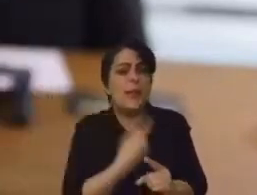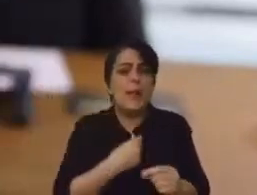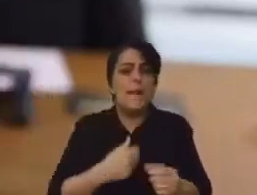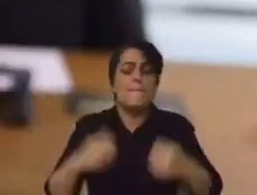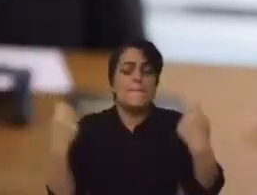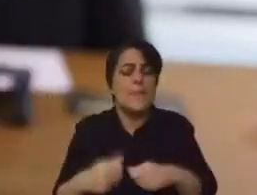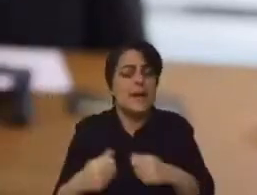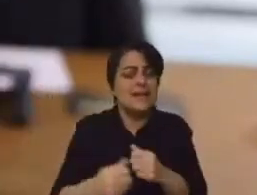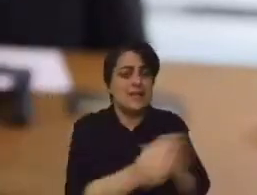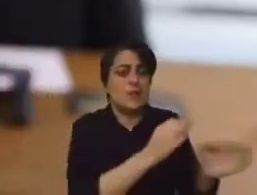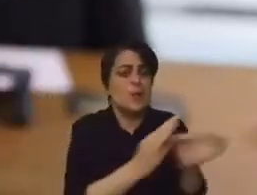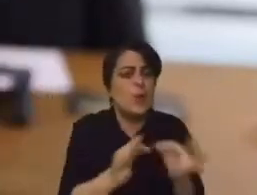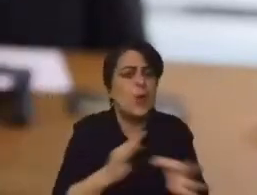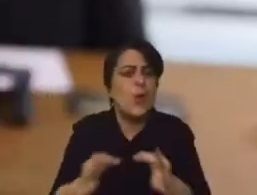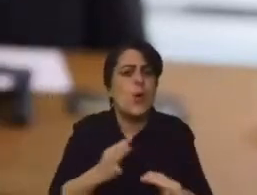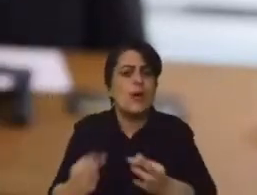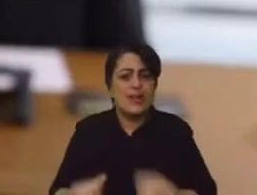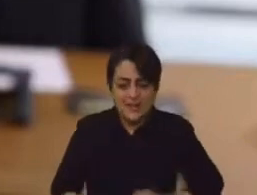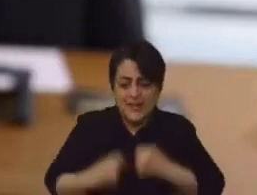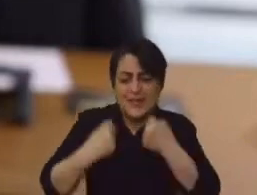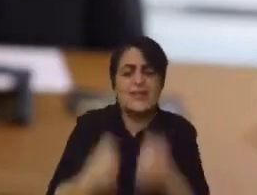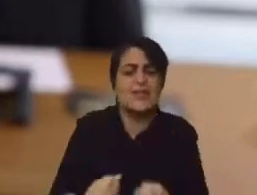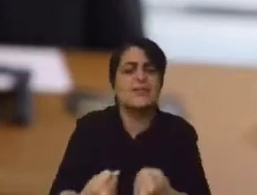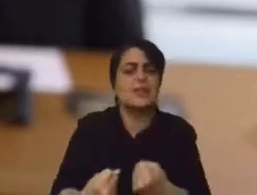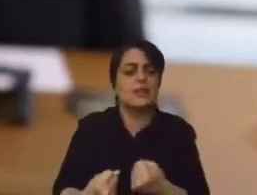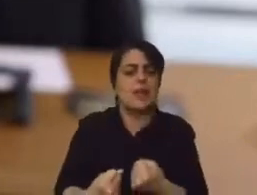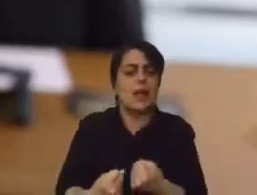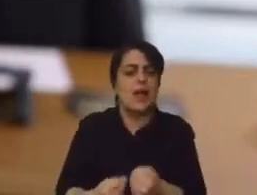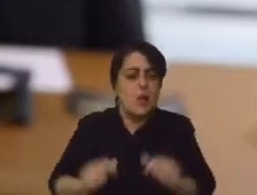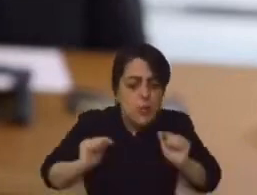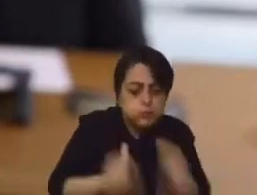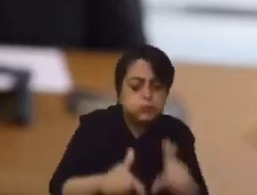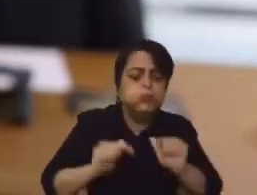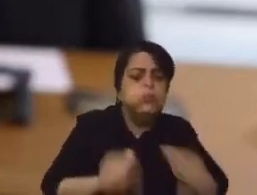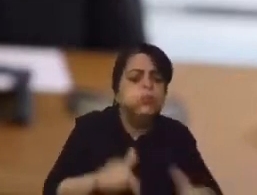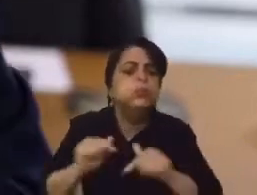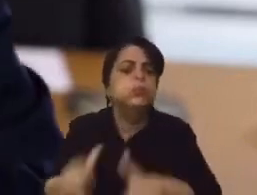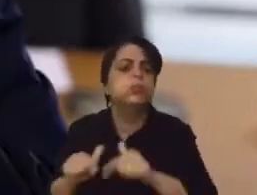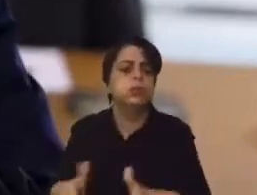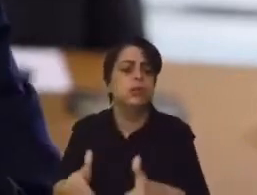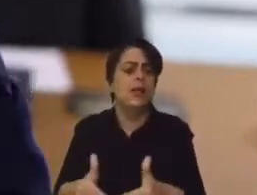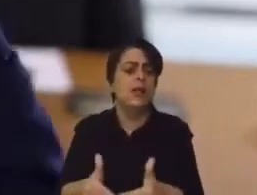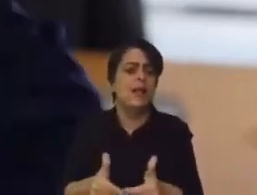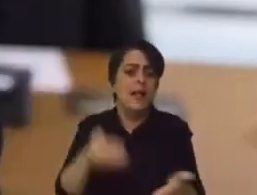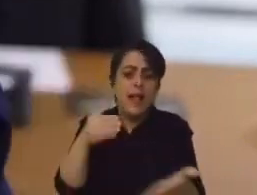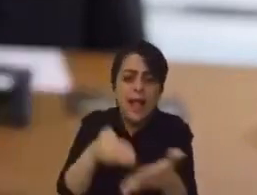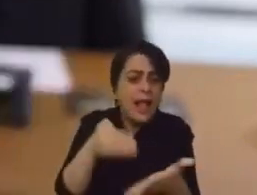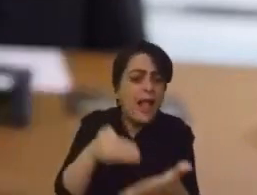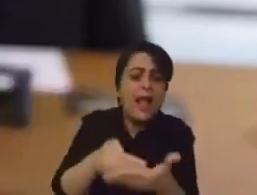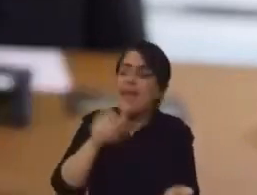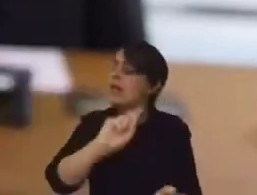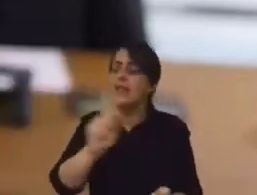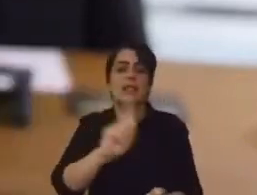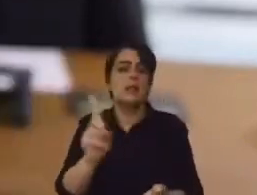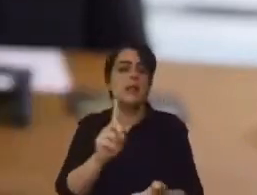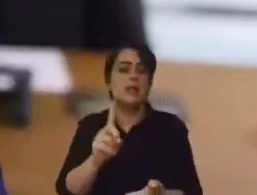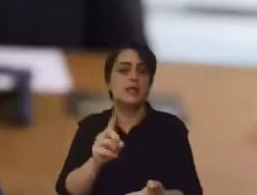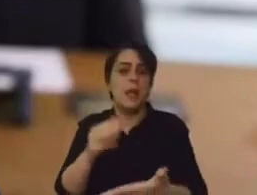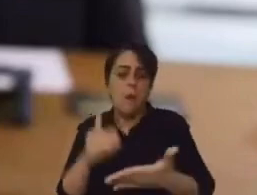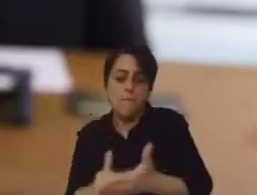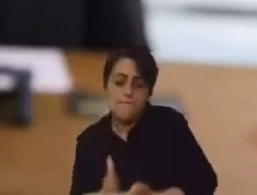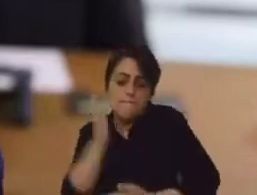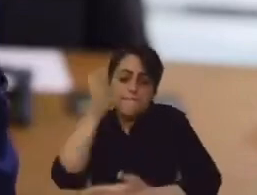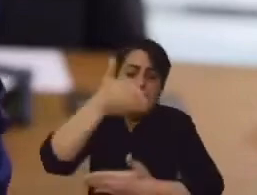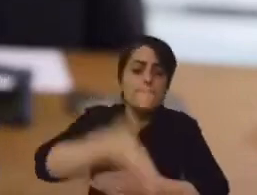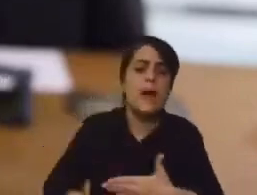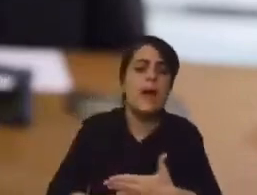sabe com muito mais vontade de brigar. A gente não pode ver obstáculo, a gente precisa transpor esse obstáculo. É